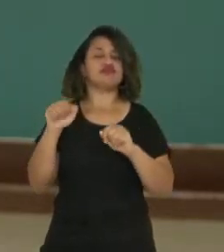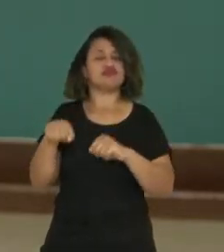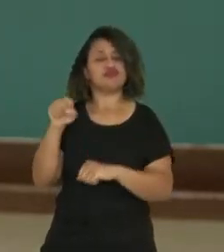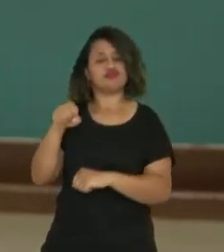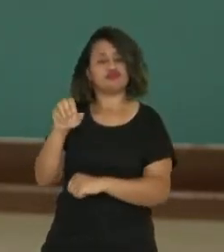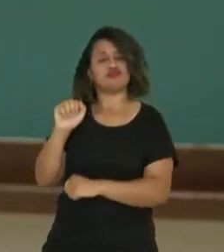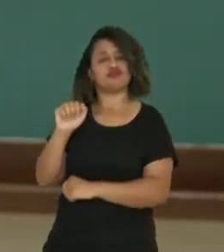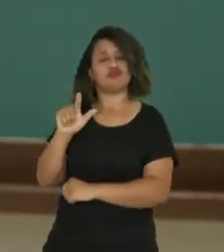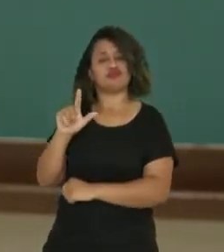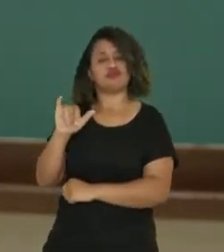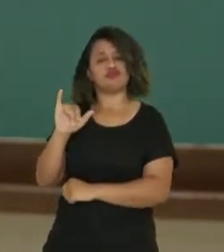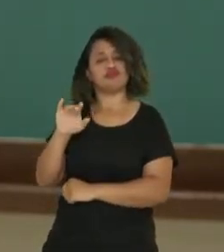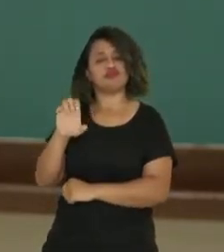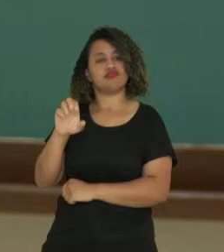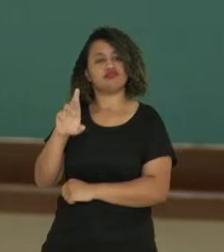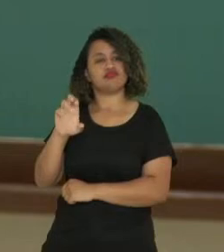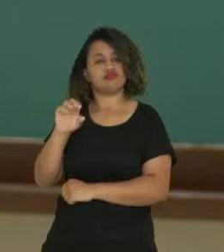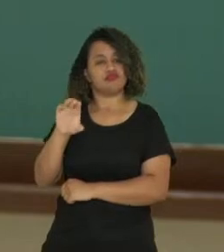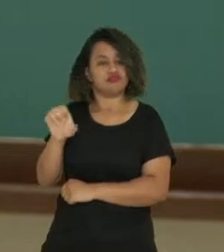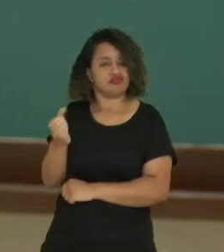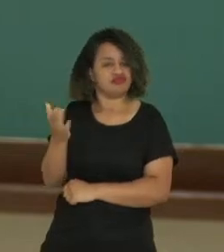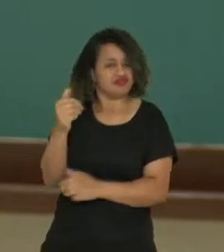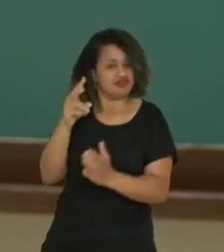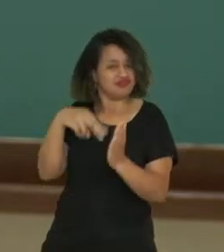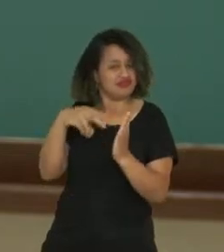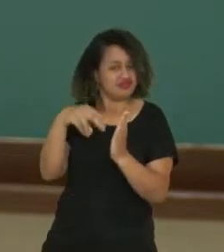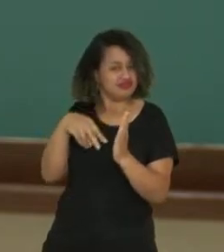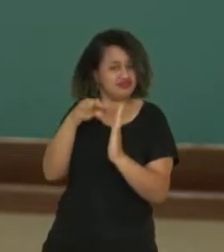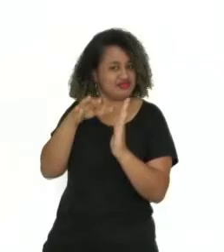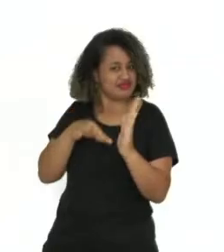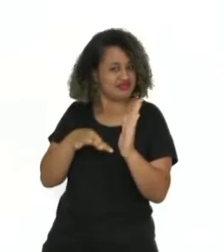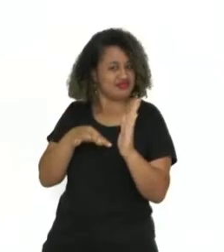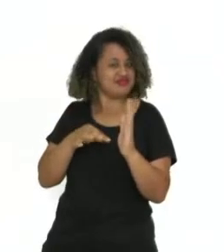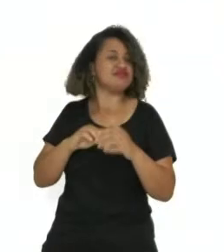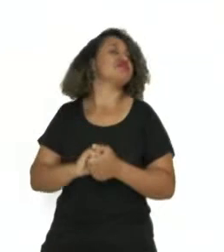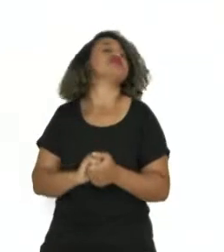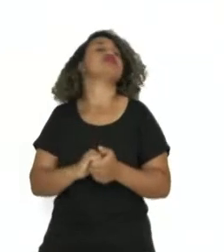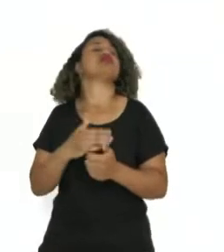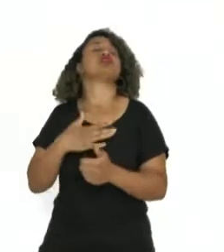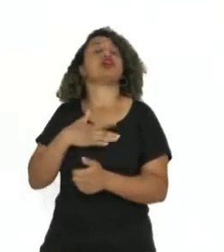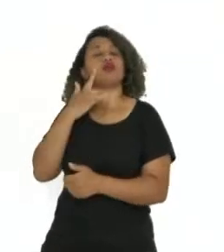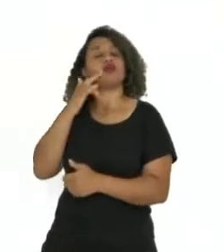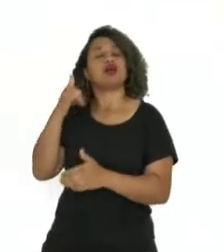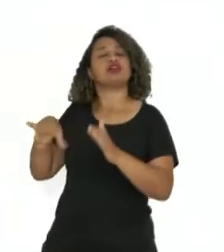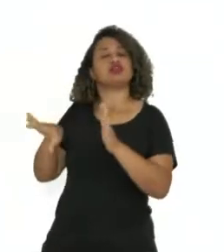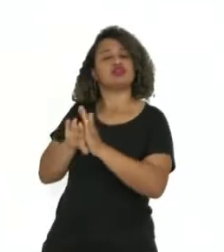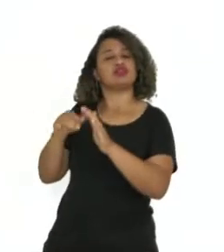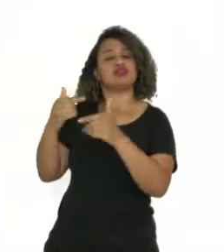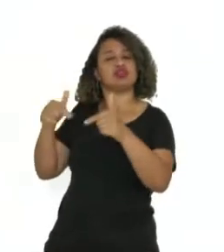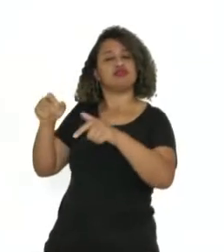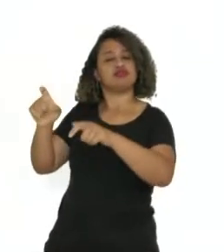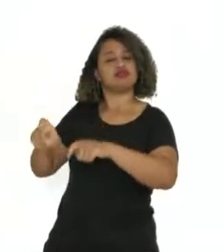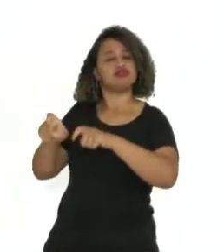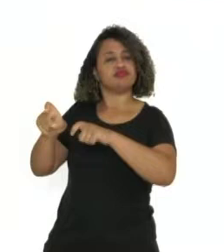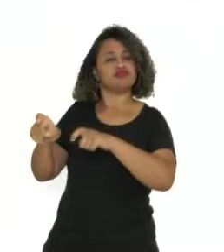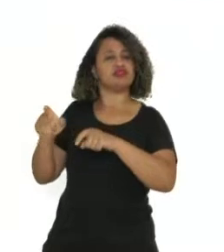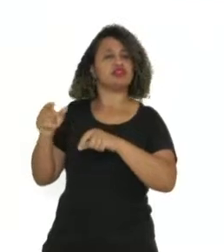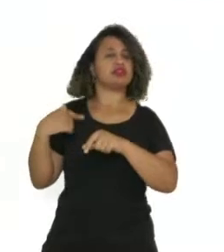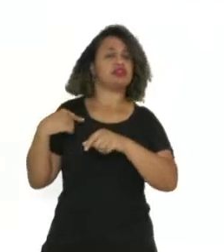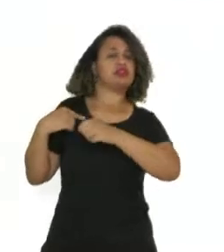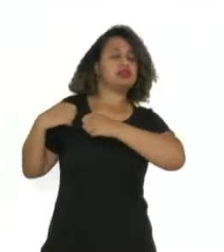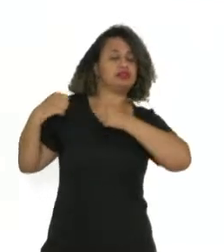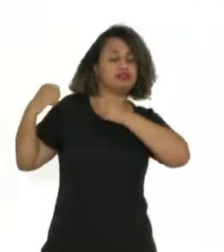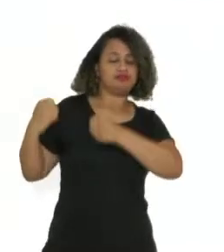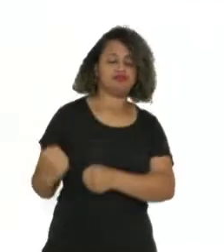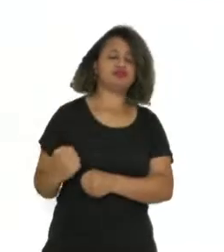Alicerce. Vamos à leitura do texto? Meu pai chegou do trabalho na lavoura, tirou do ombro o bornal com uma garrafa